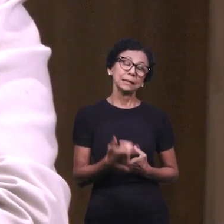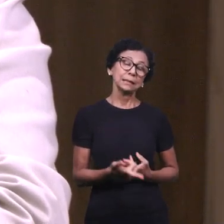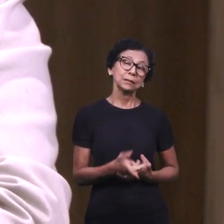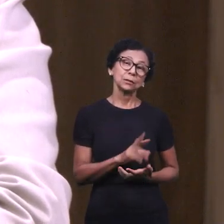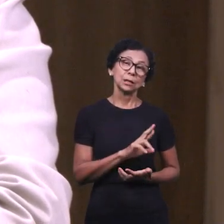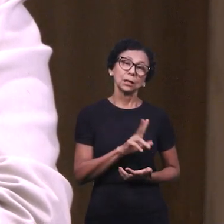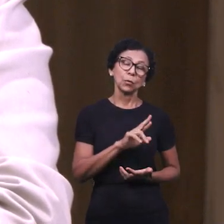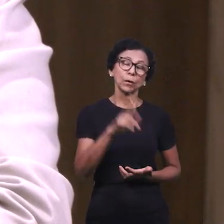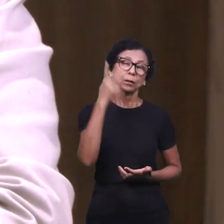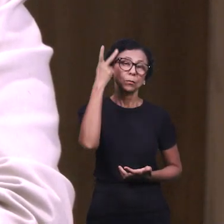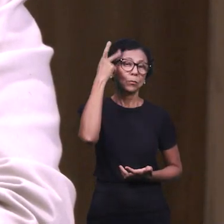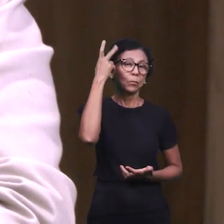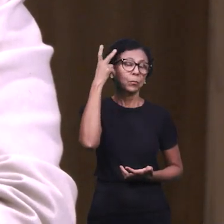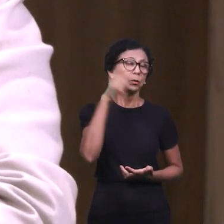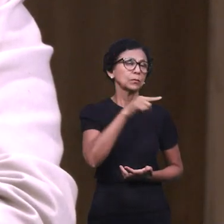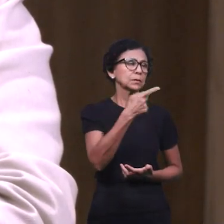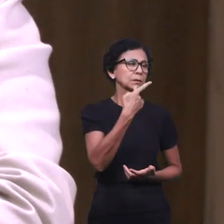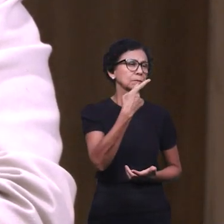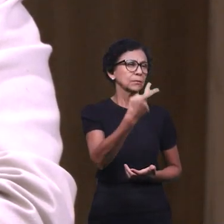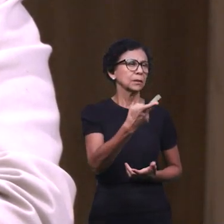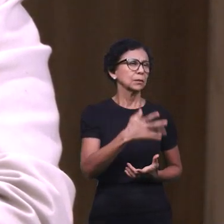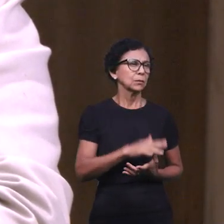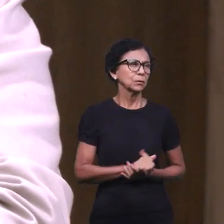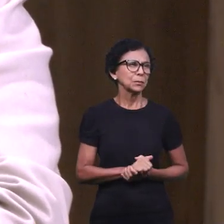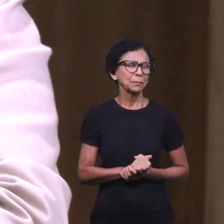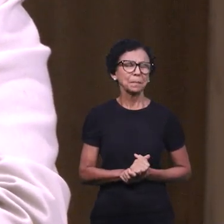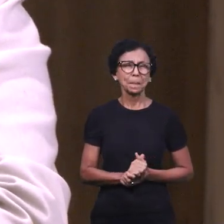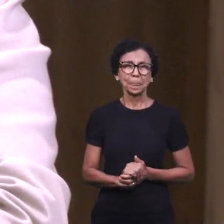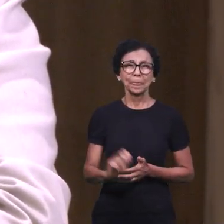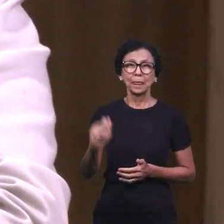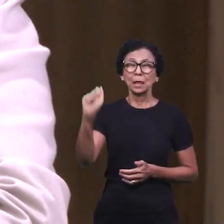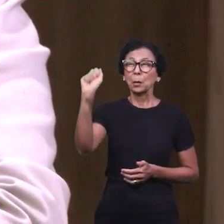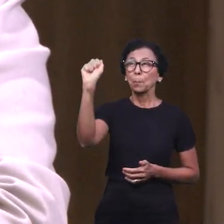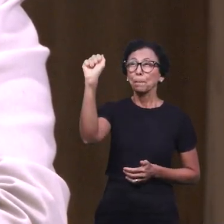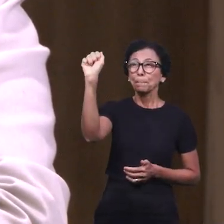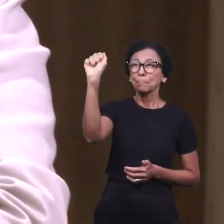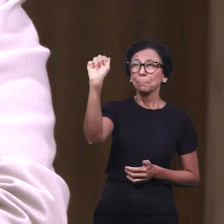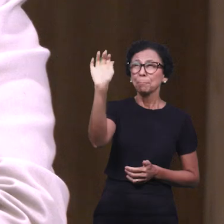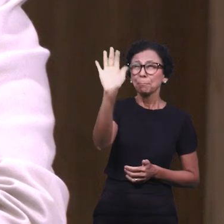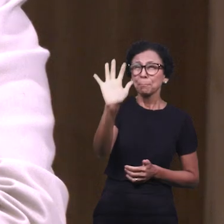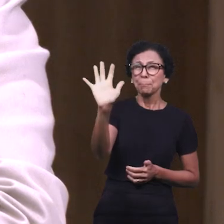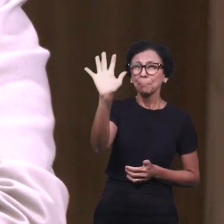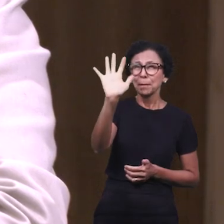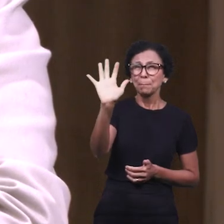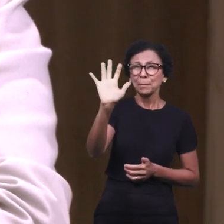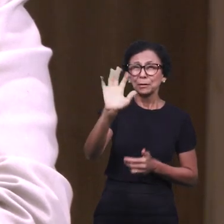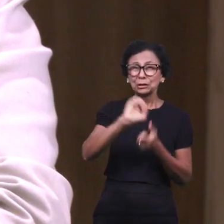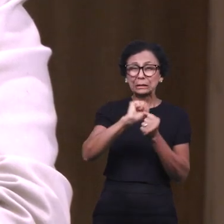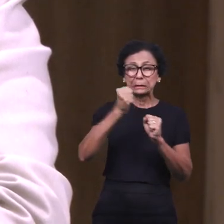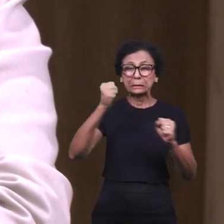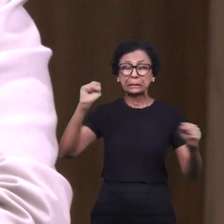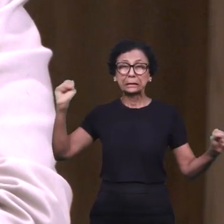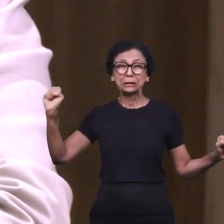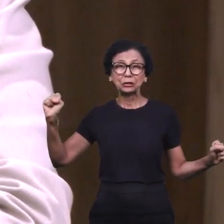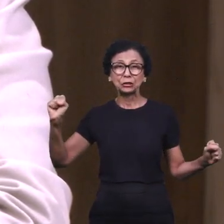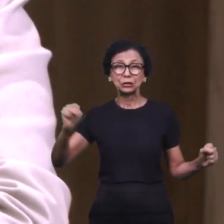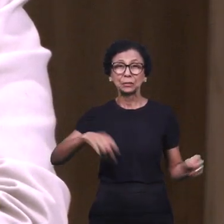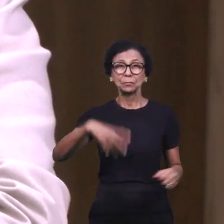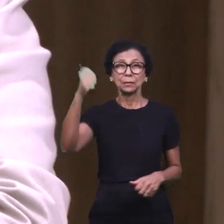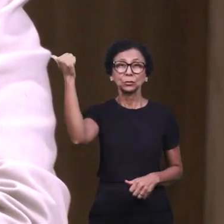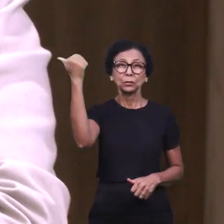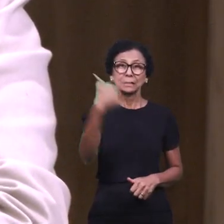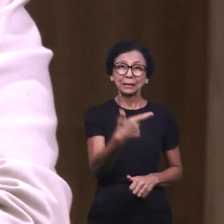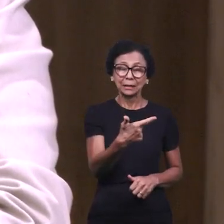que é uma mancha muito grande, assim, 60 vezes o tamanho da Terra, e a velocidade com que